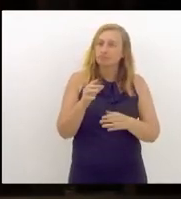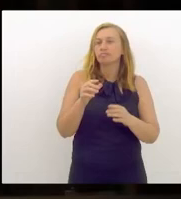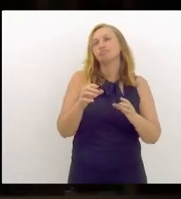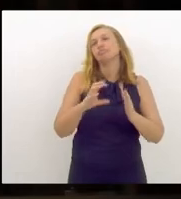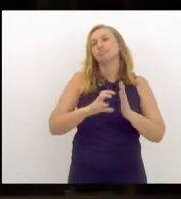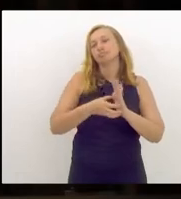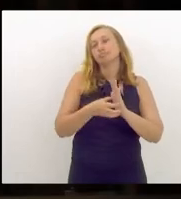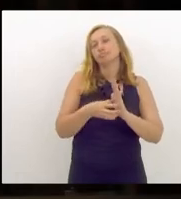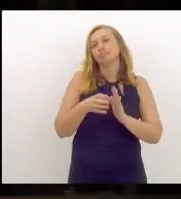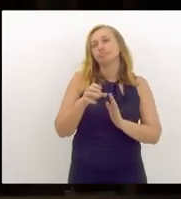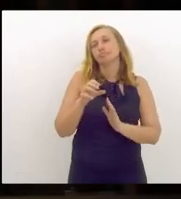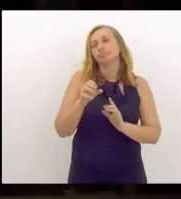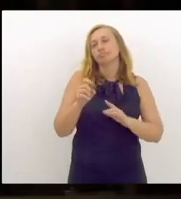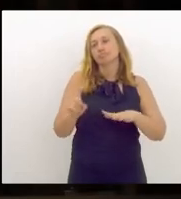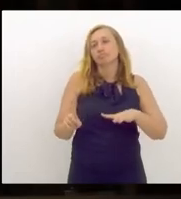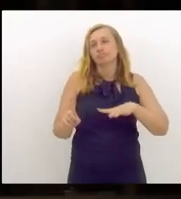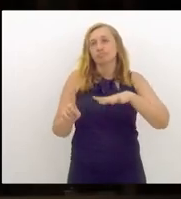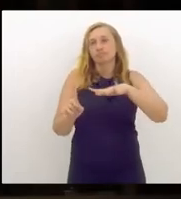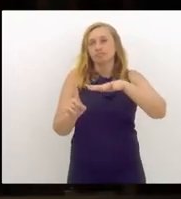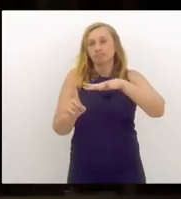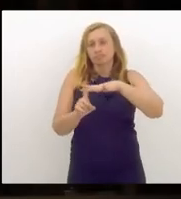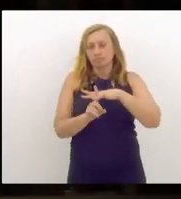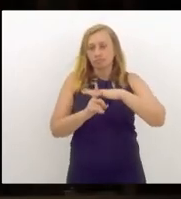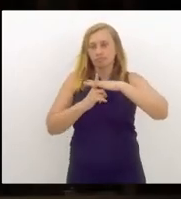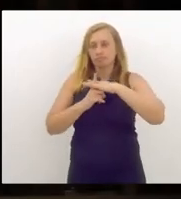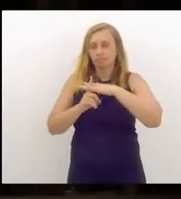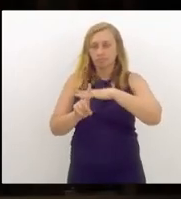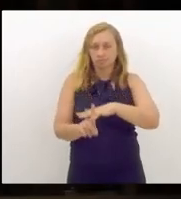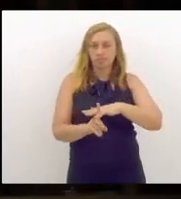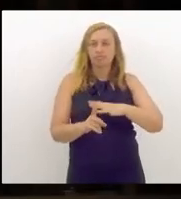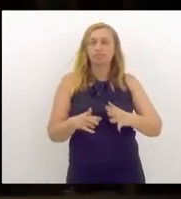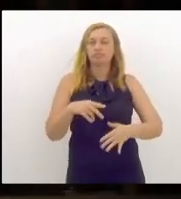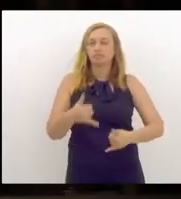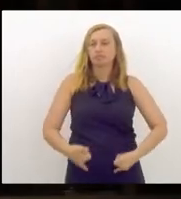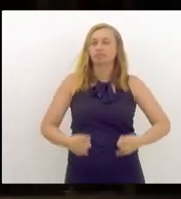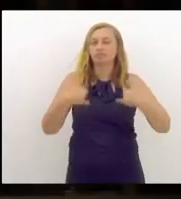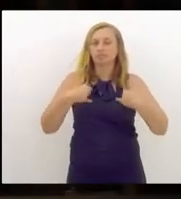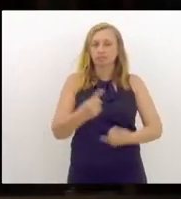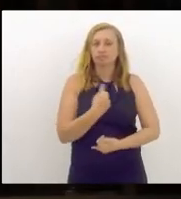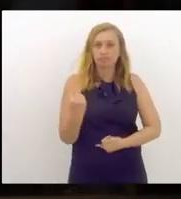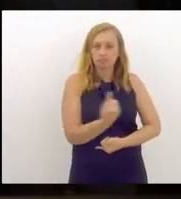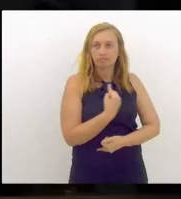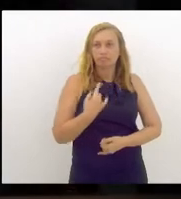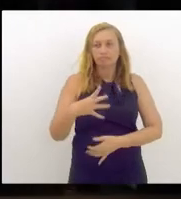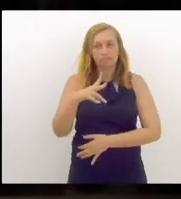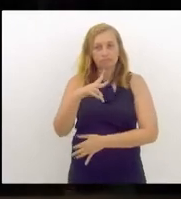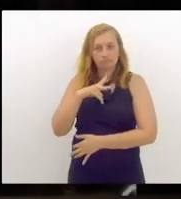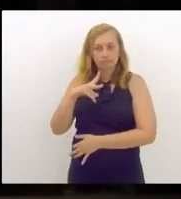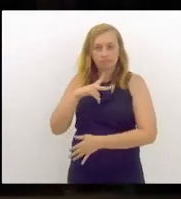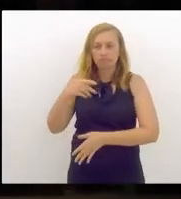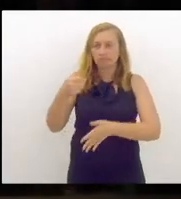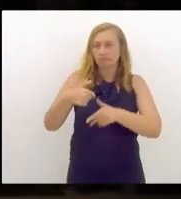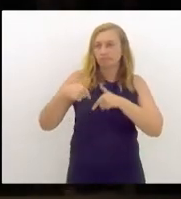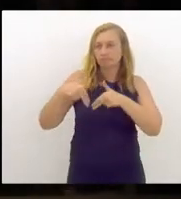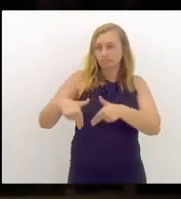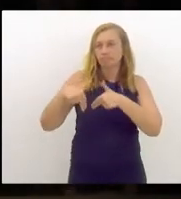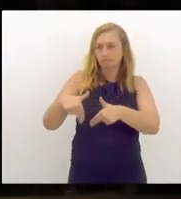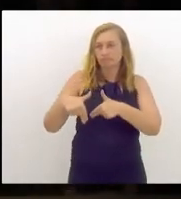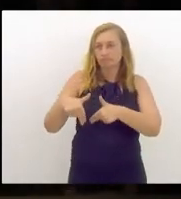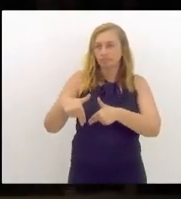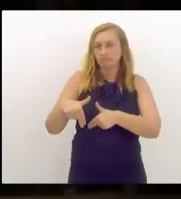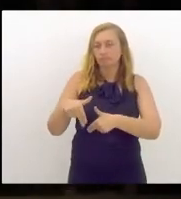socialista brasileiro no estado do Rio de Janeiro Diz aí para nós é muito orgulho para mim particularmente que milito no subúrbio Mônica